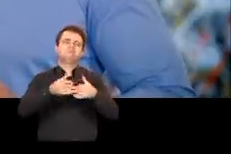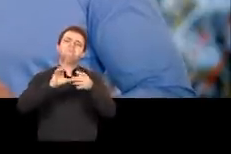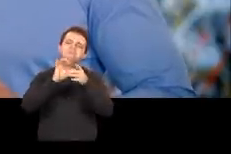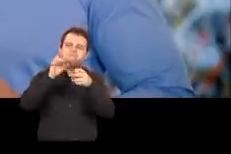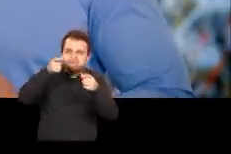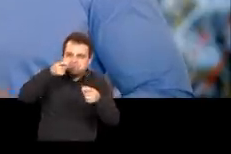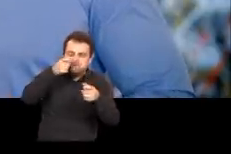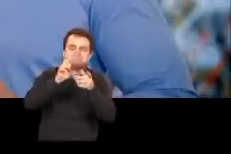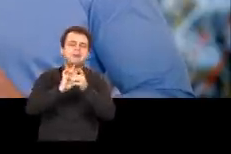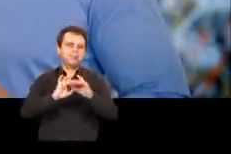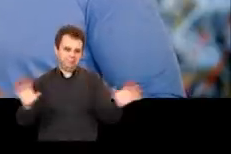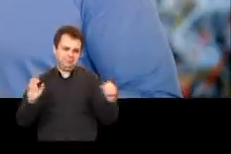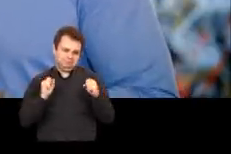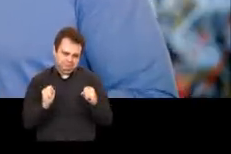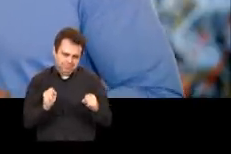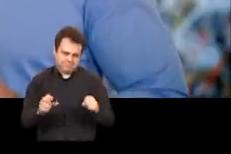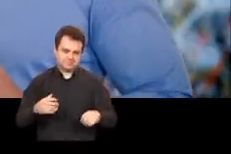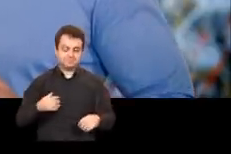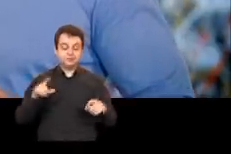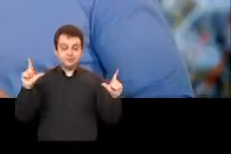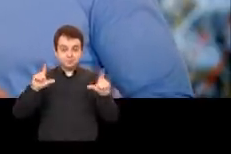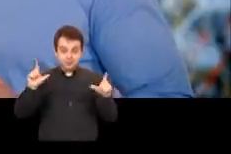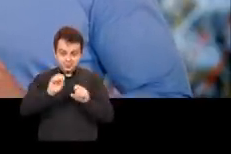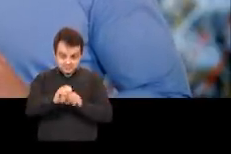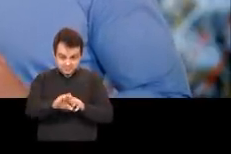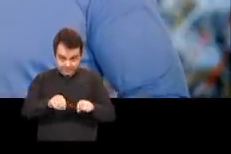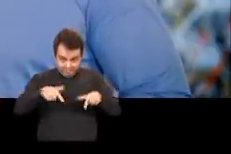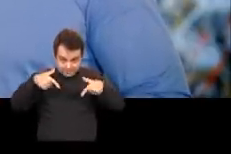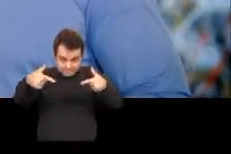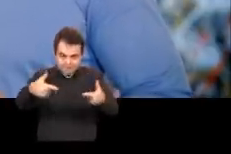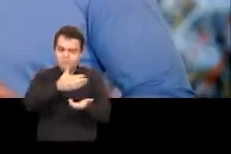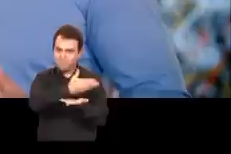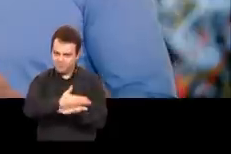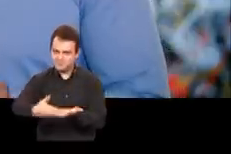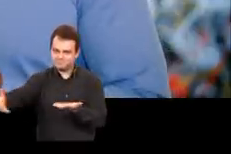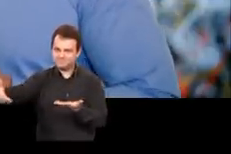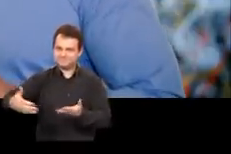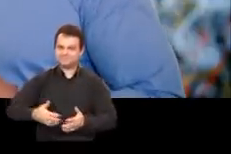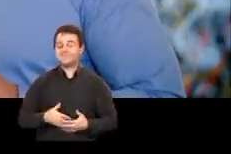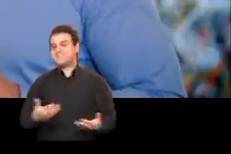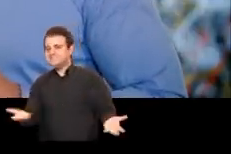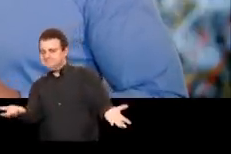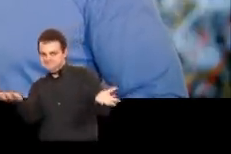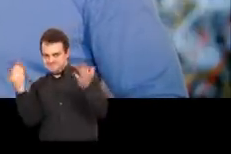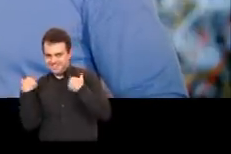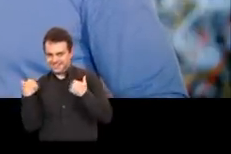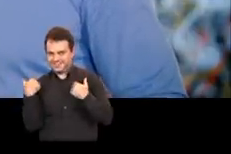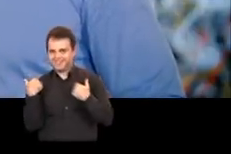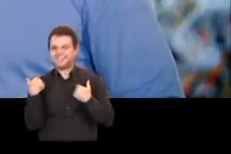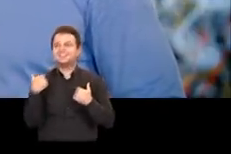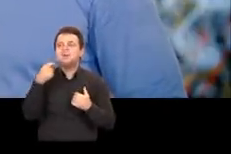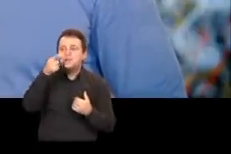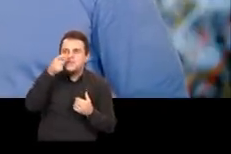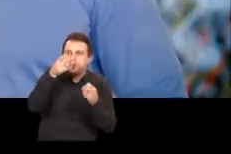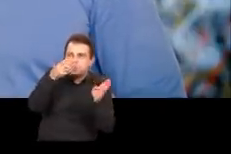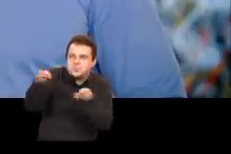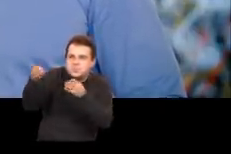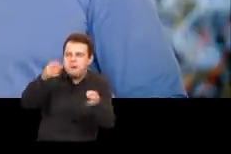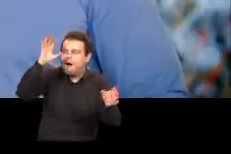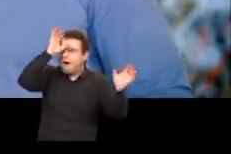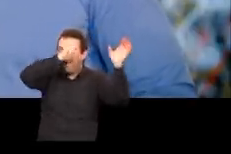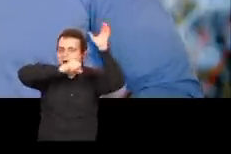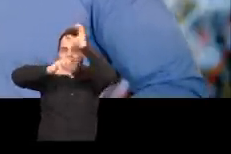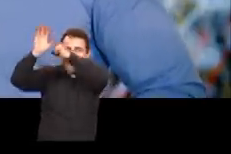idades. O programa Eduqueação na TV está começando. Vem comigo e você vai descobrir que